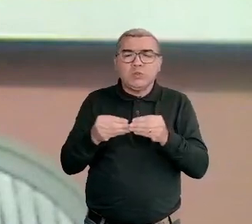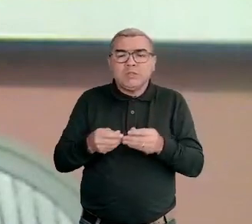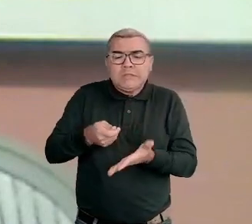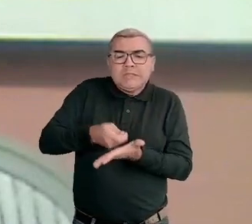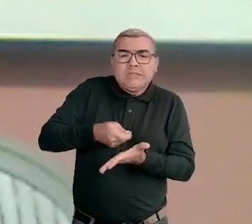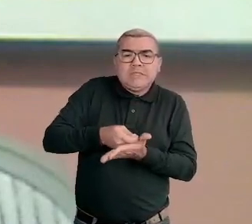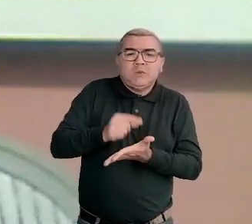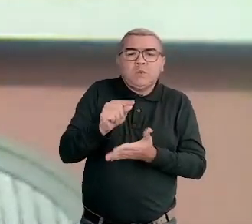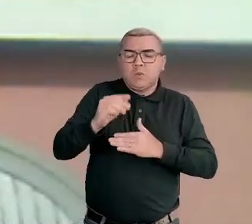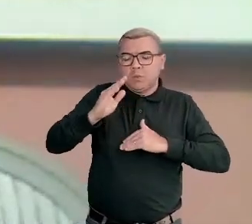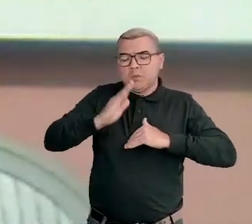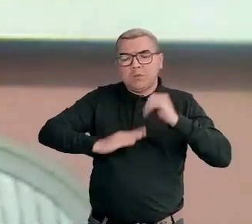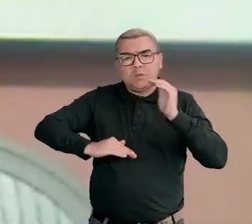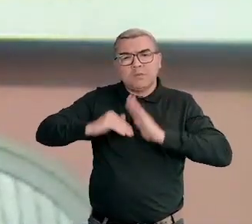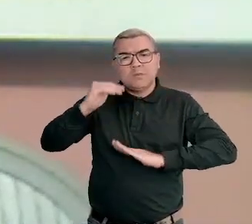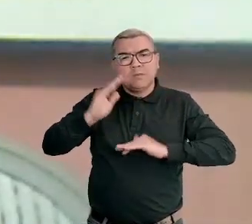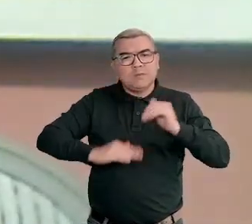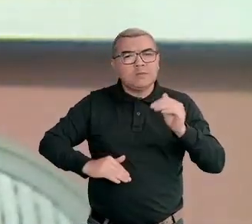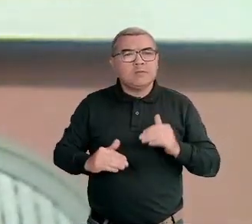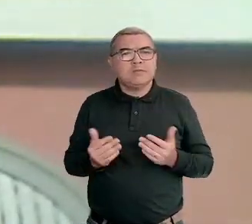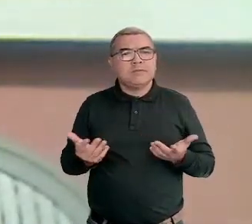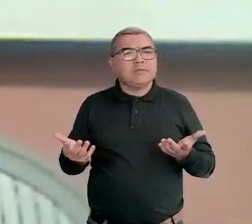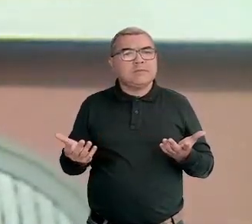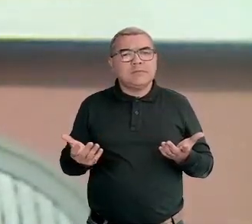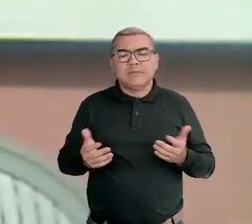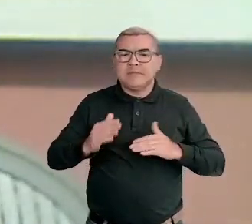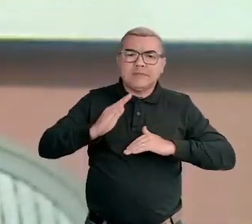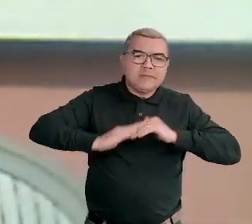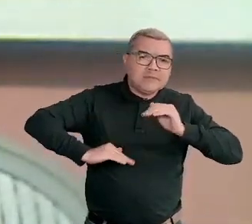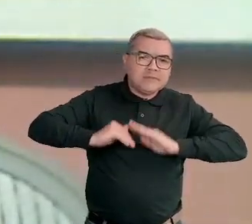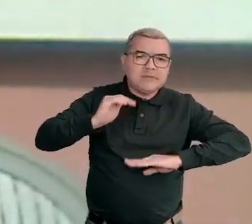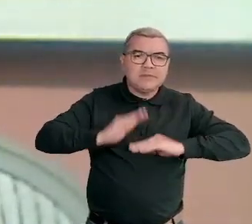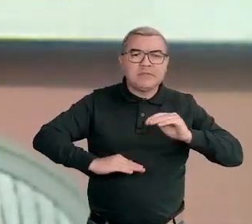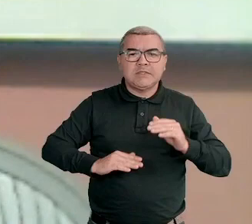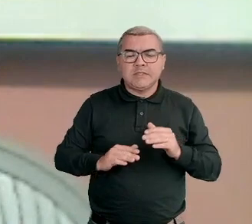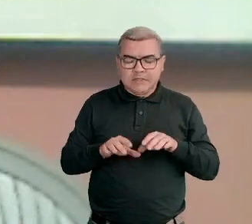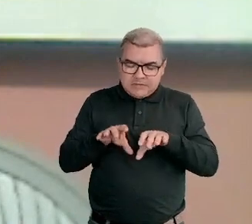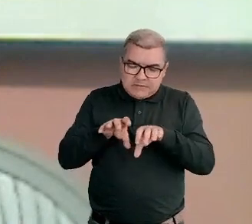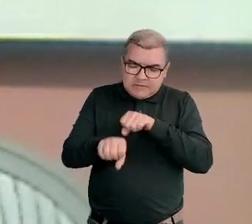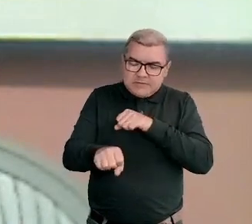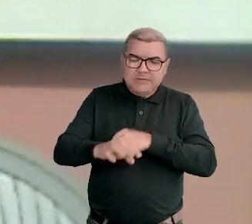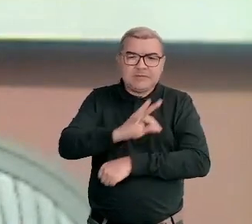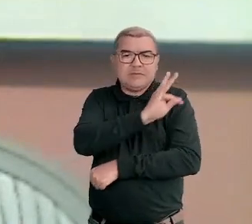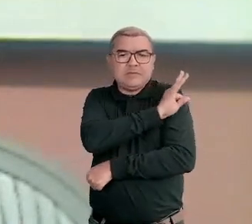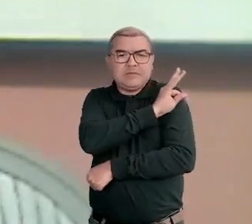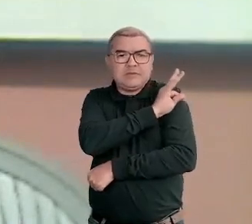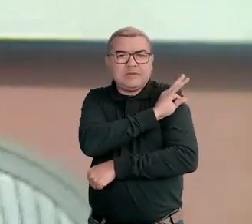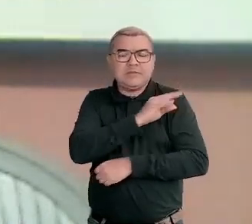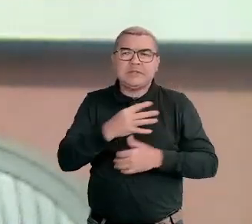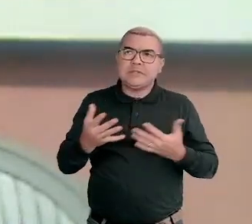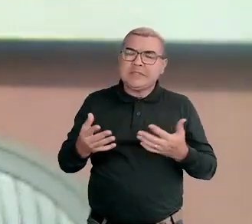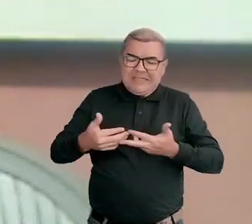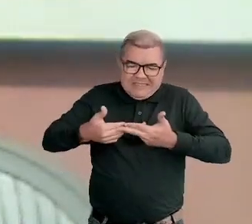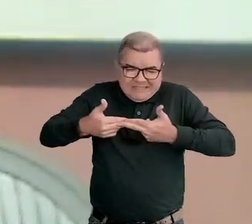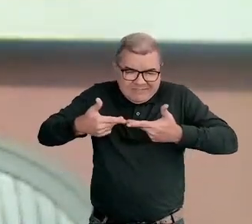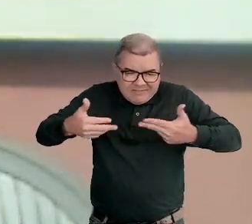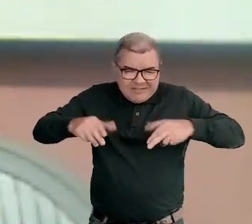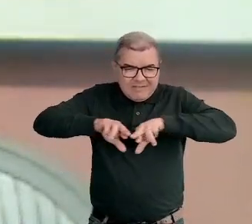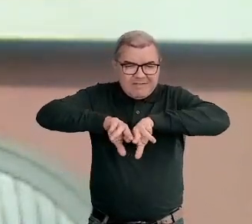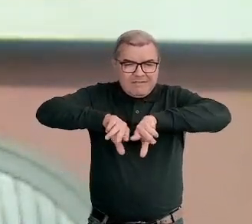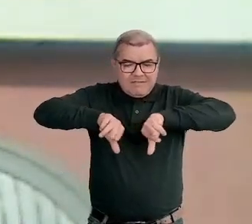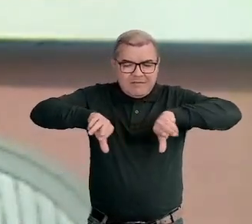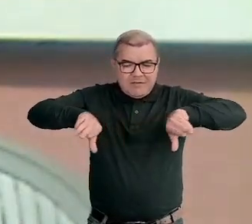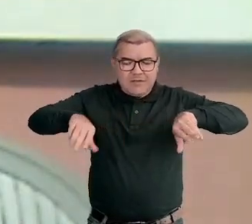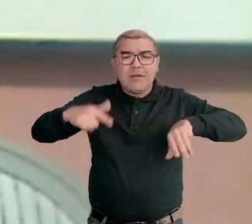isso exige uma habilidade, né? Isso que eu estou chamando uma habilidade, uma formação técnica que tem que ser